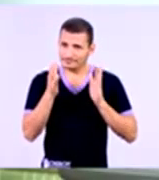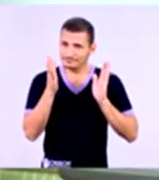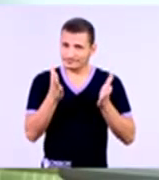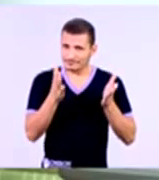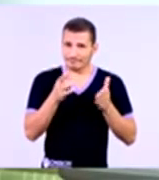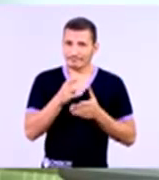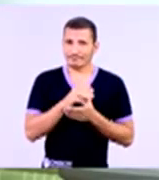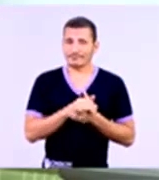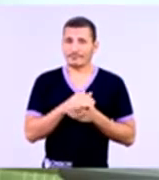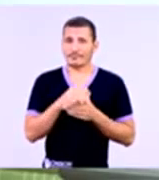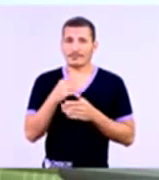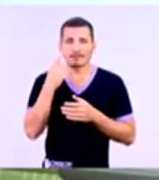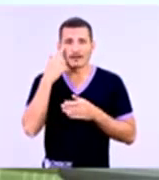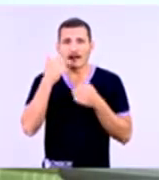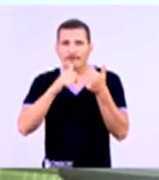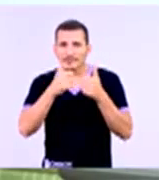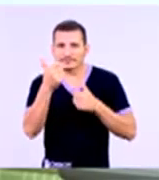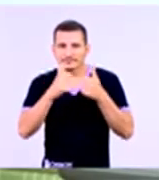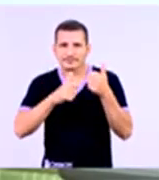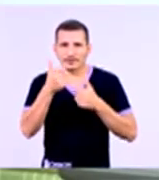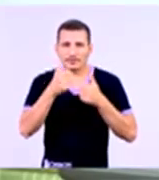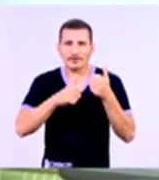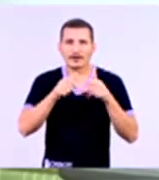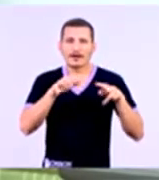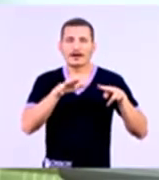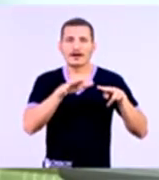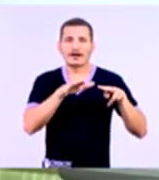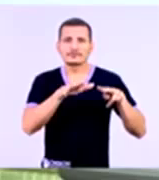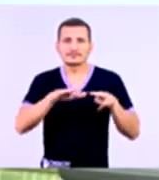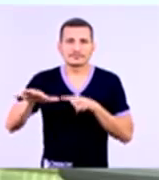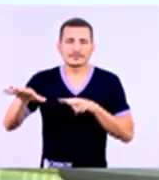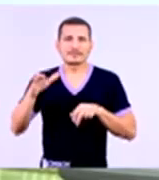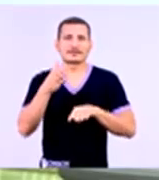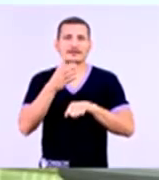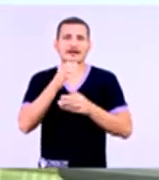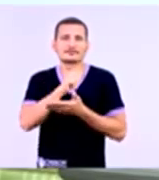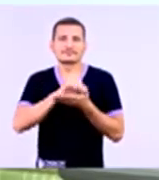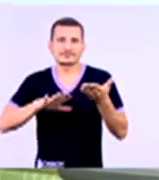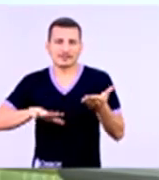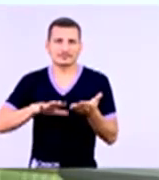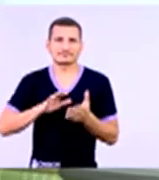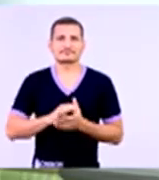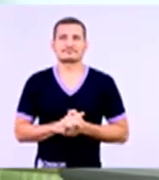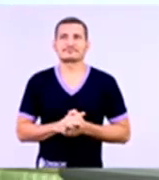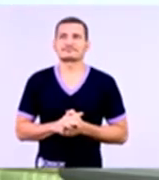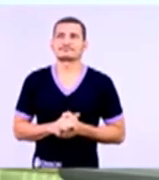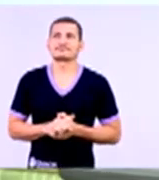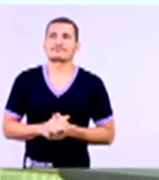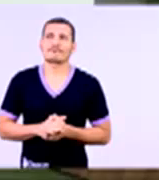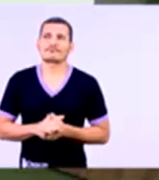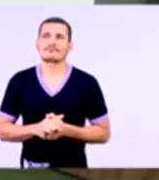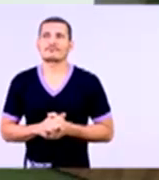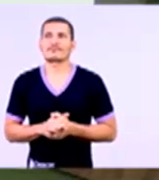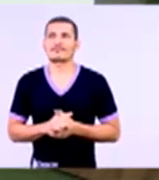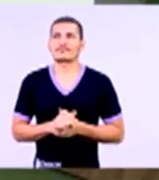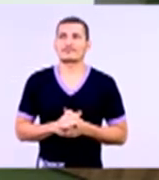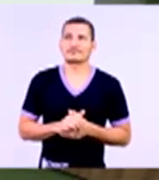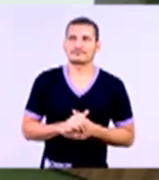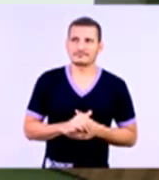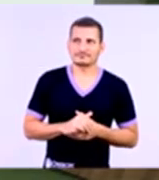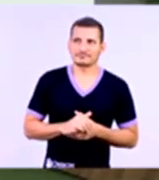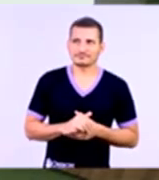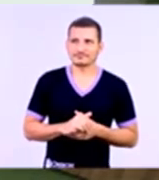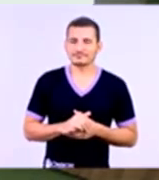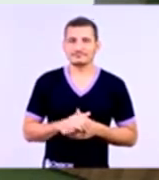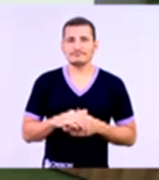uma reavaliação da atividade da semana. O professor Willis vai nos esclarecer aí como foi pedido, professor. Bom,